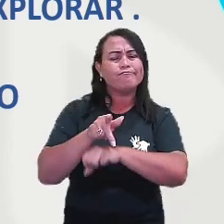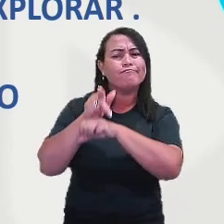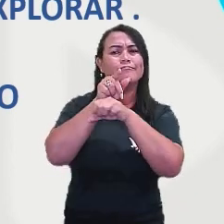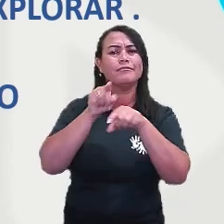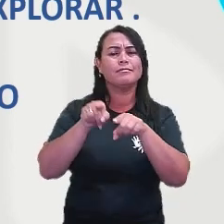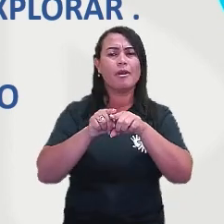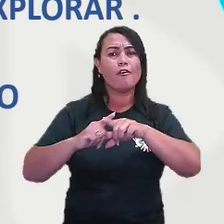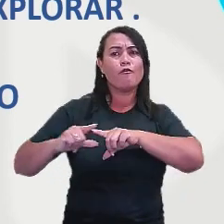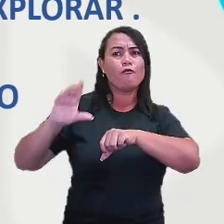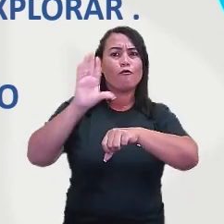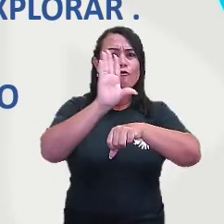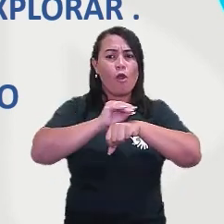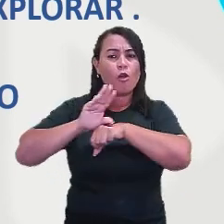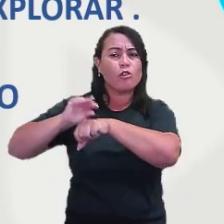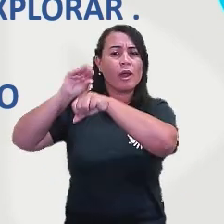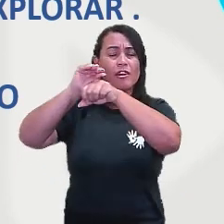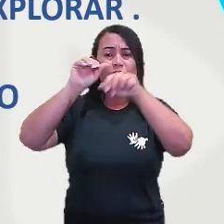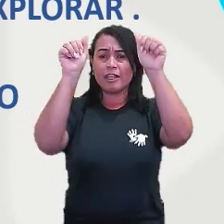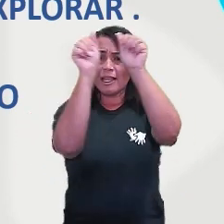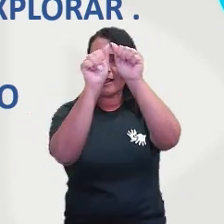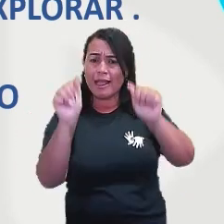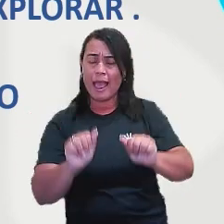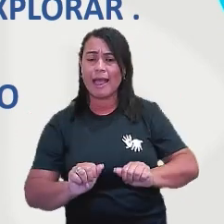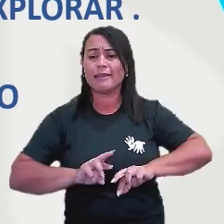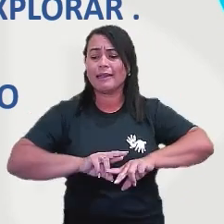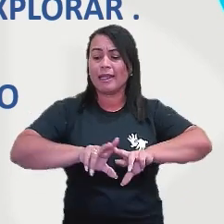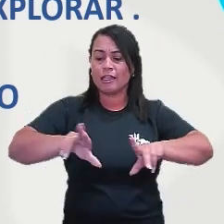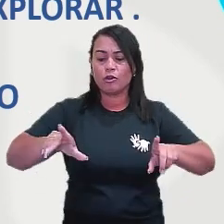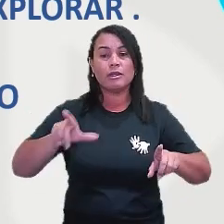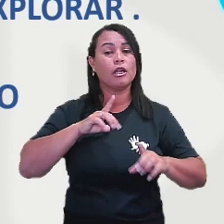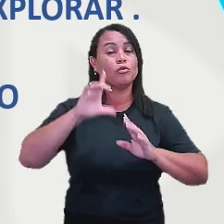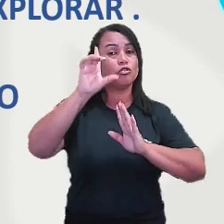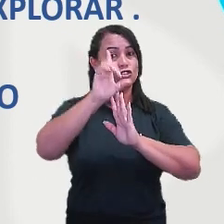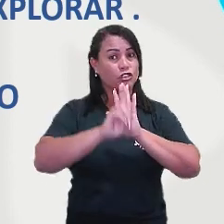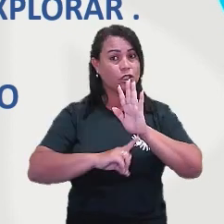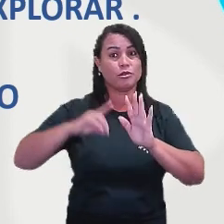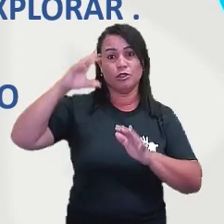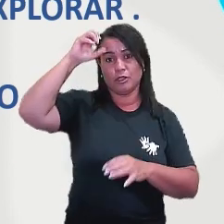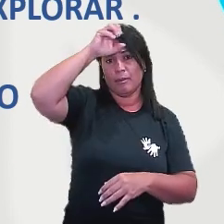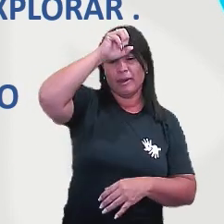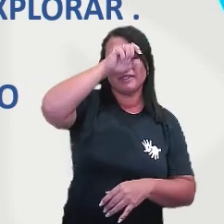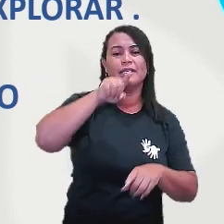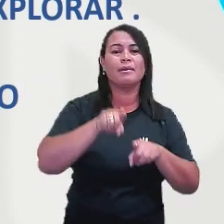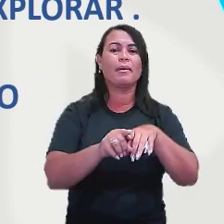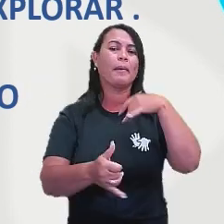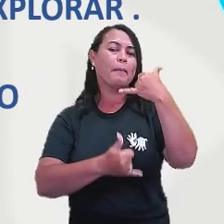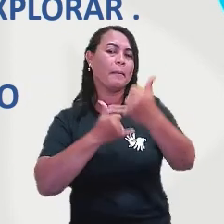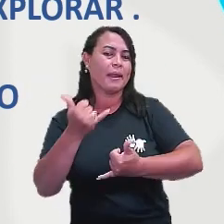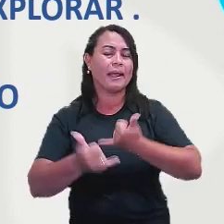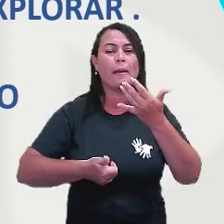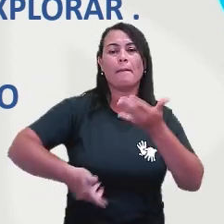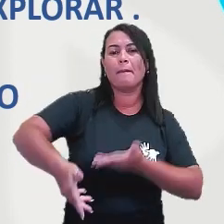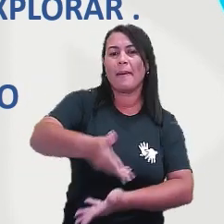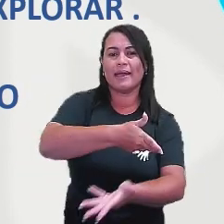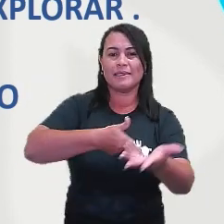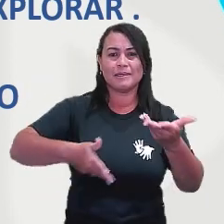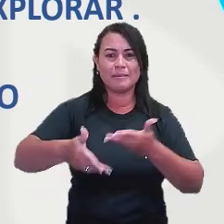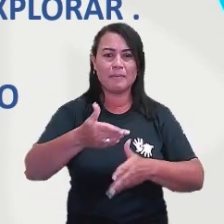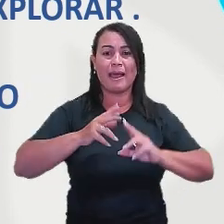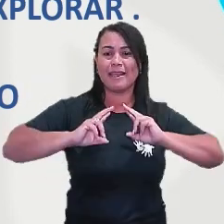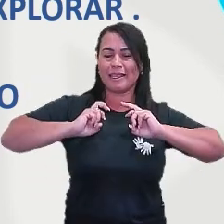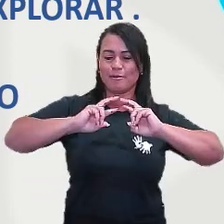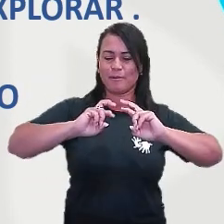fotografias, esculturas, entre outros. Os direitos de aprendizagem assegurados é o brincar, participar e